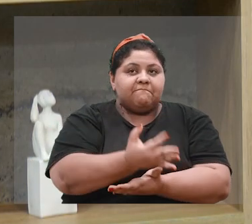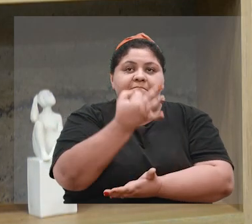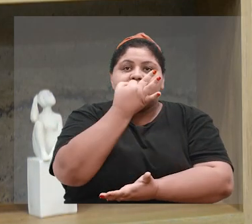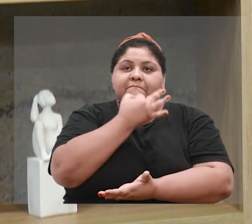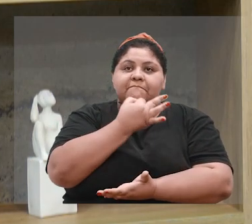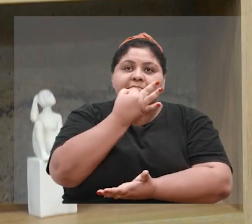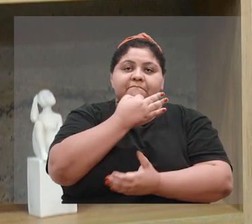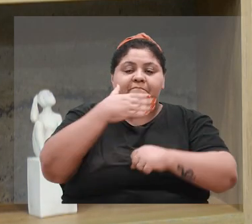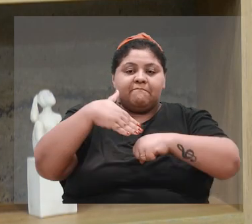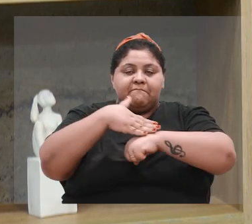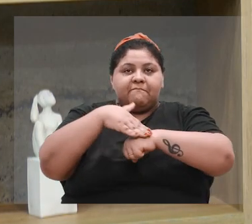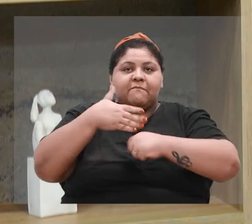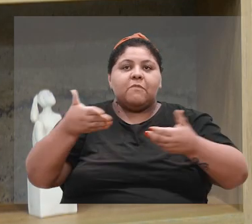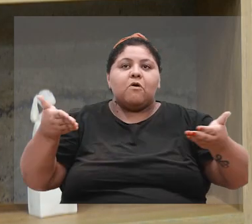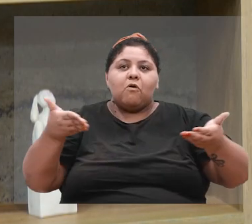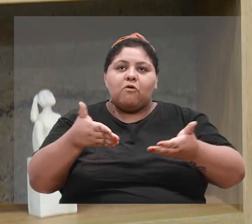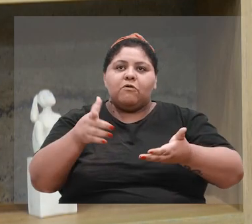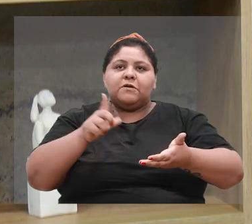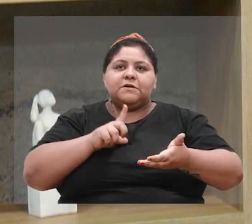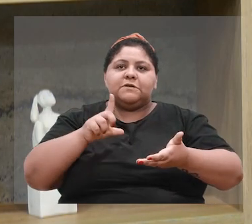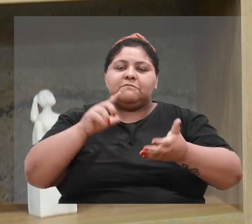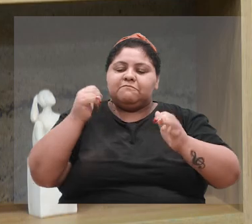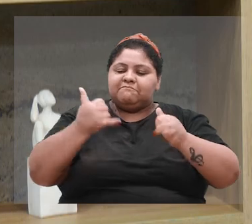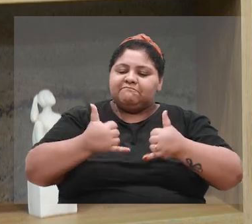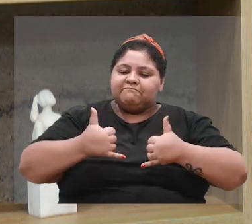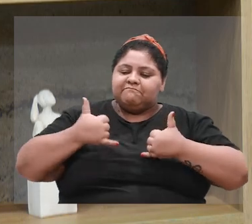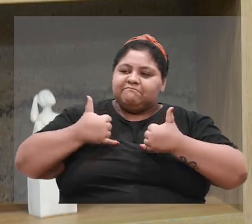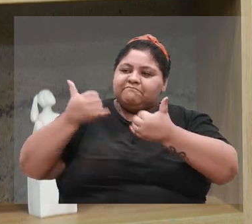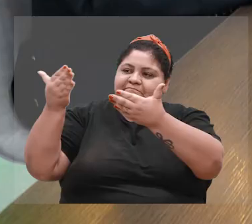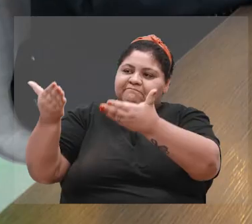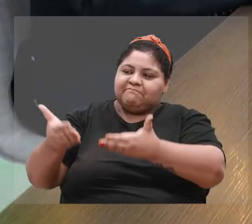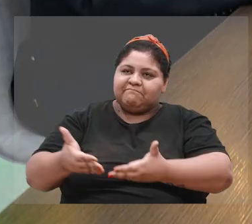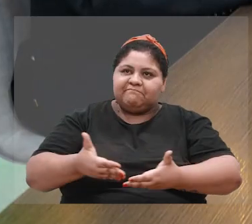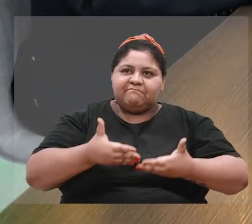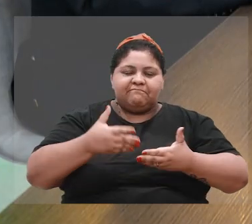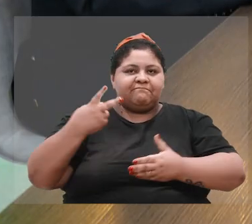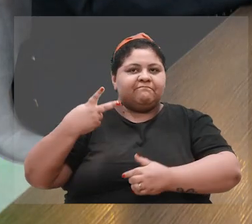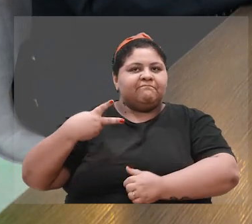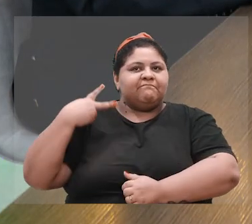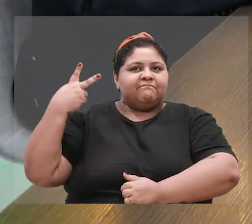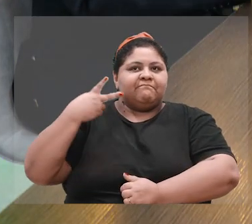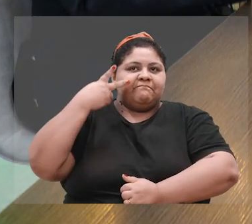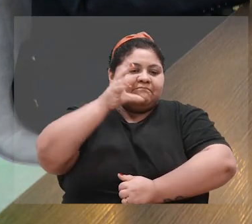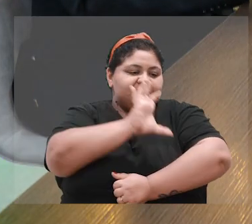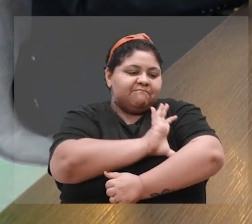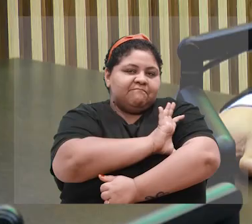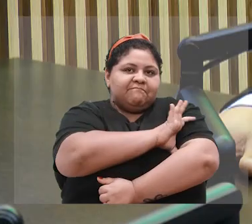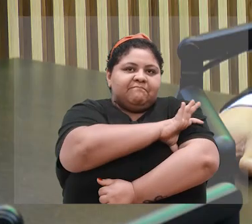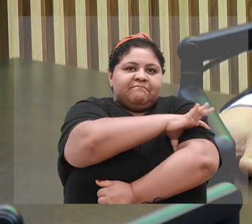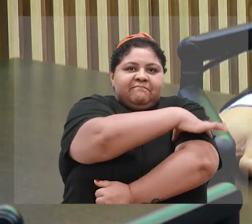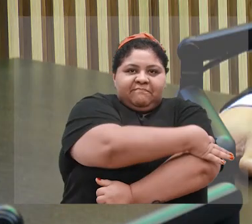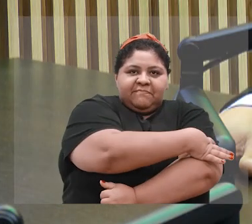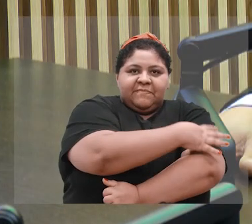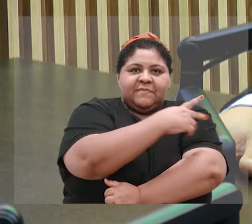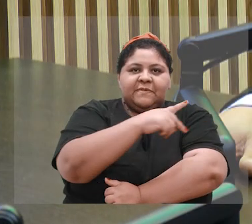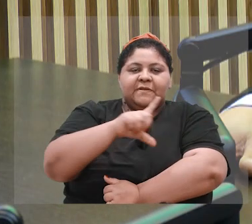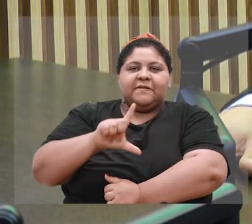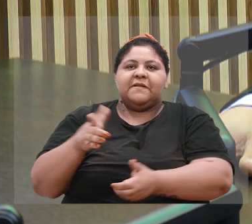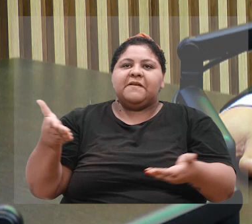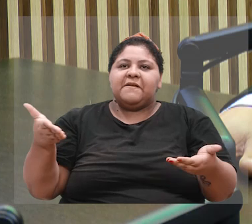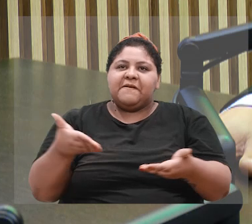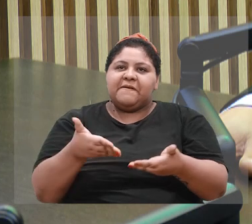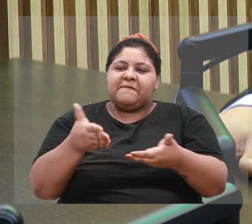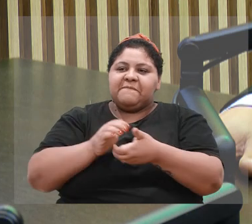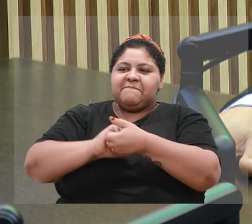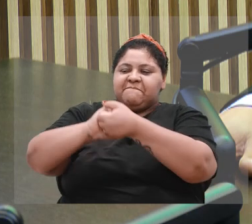Caxias Conversa, e nesta edição temos a honra de recebermos aqui o vereador Capitão Ramon Teres do PL,